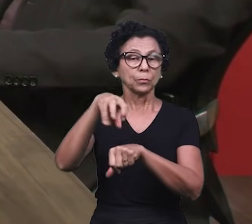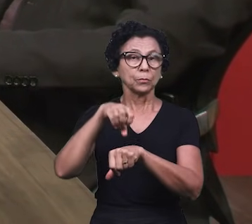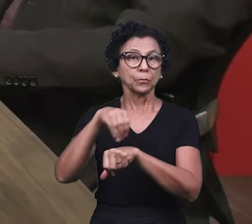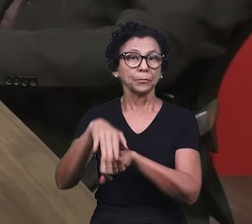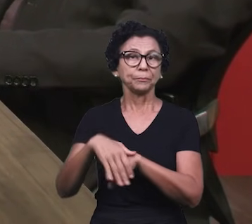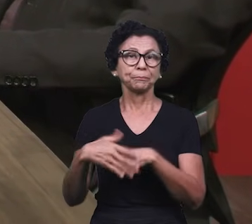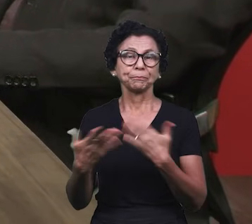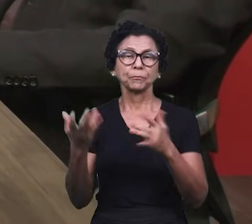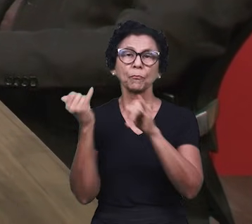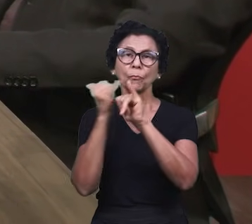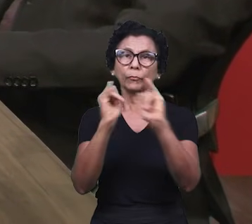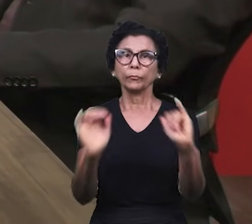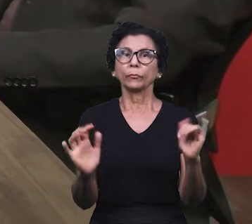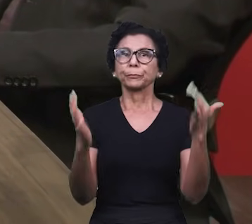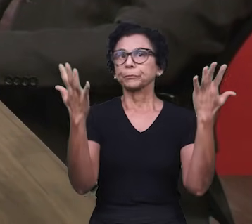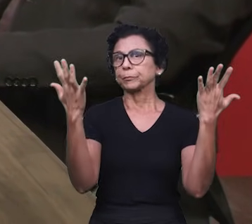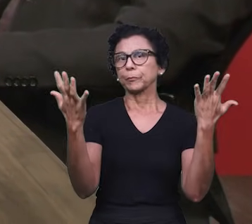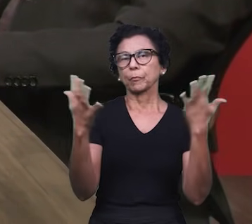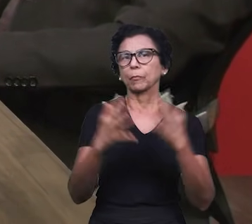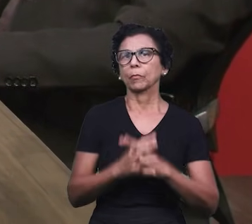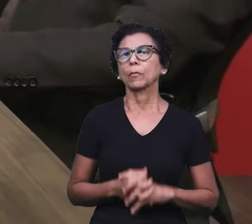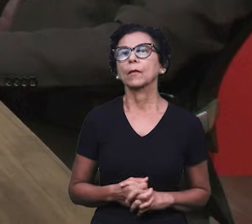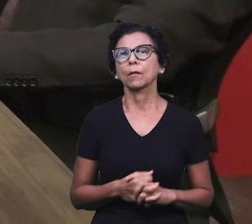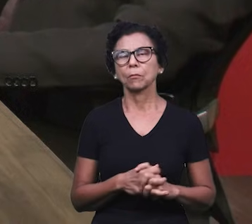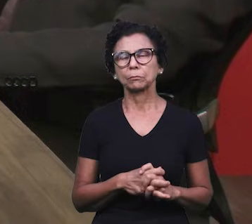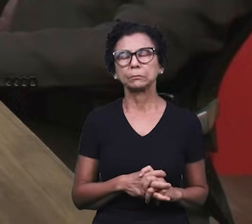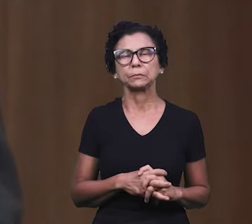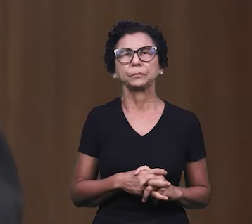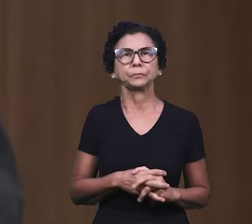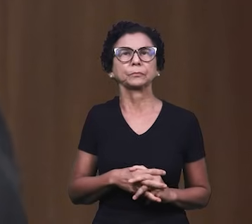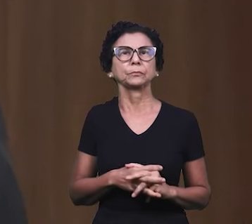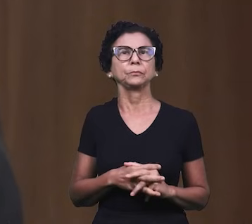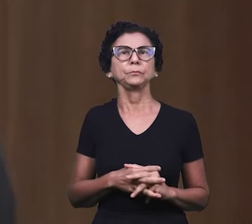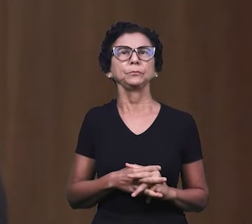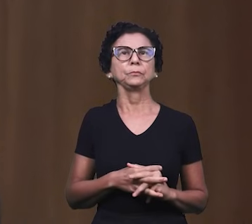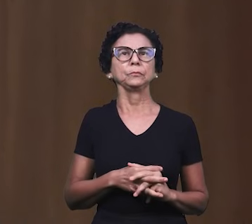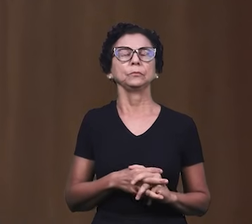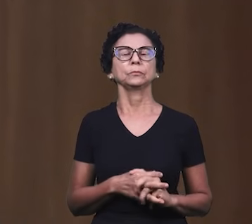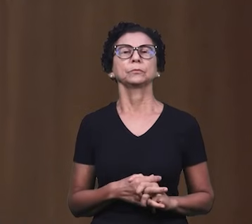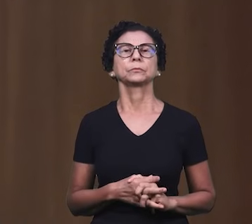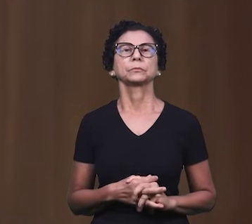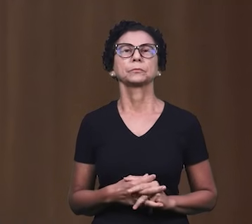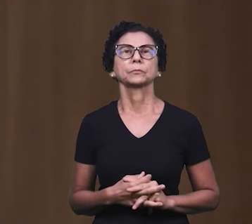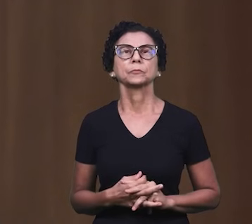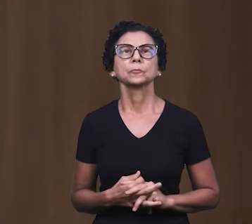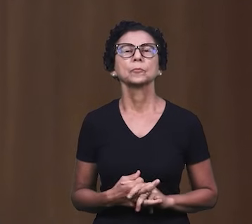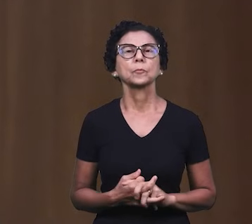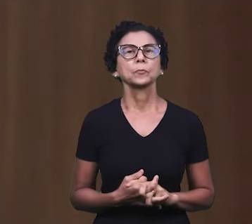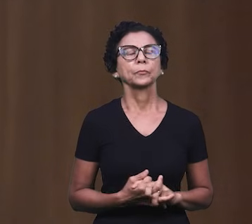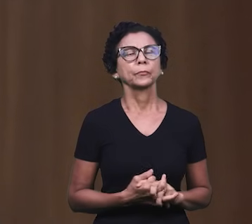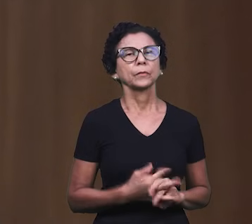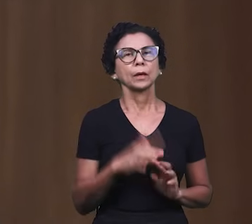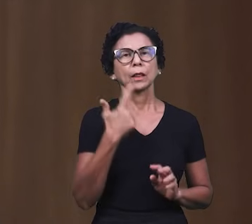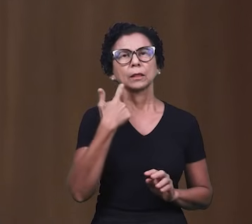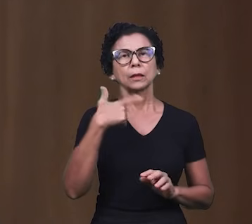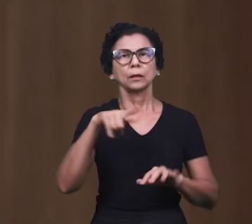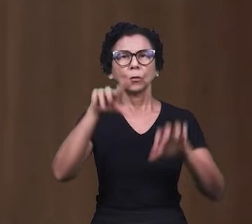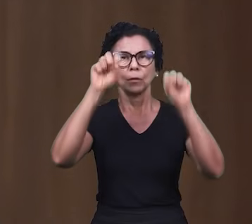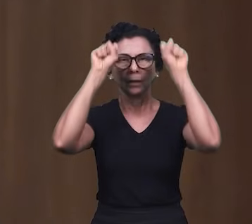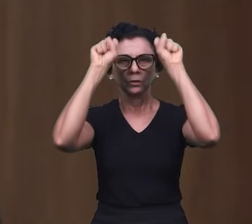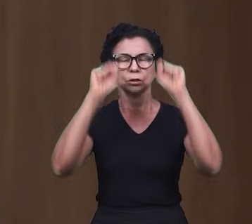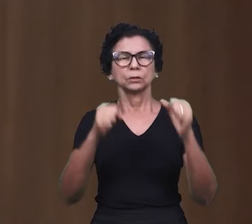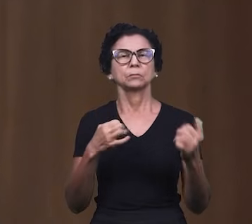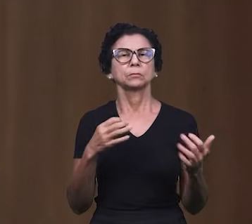então o Trombetas e Festas, por exemplo, teve esse alcance também na linguagem das pessoas, na língua delas,